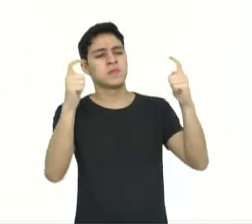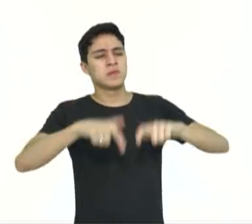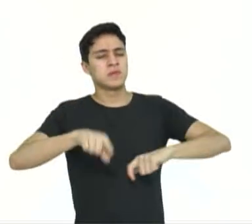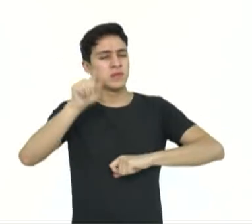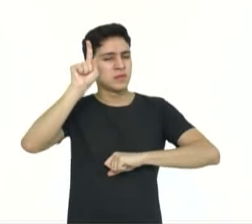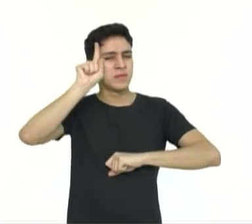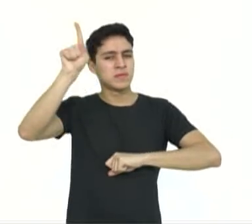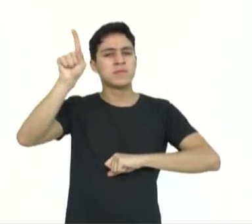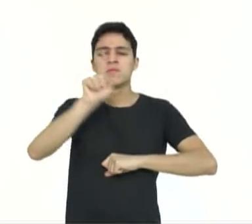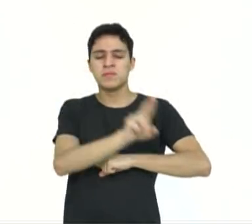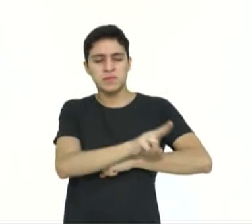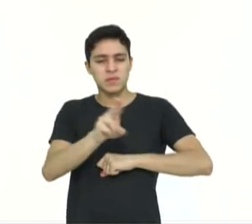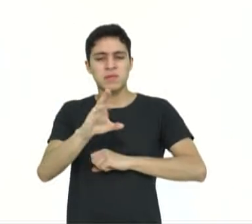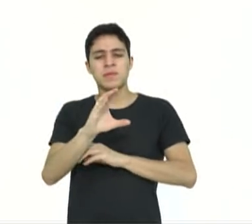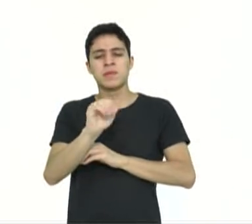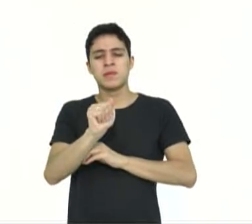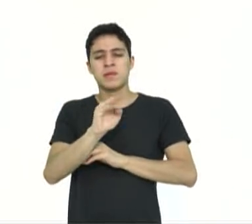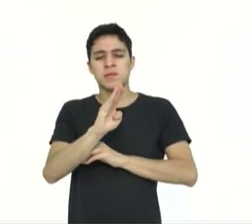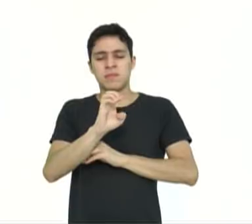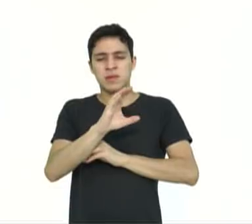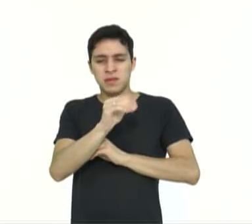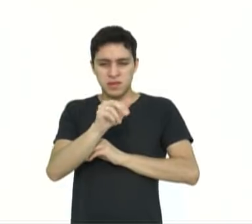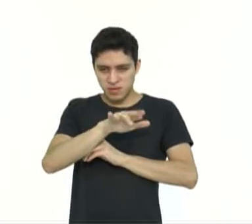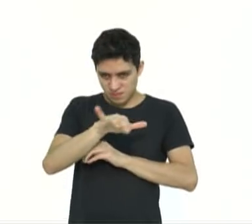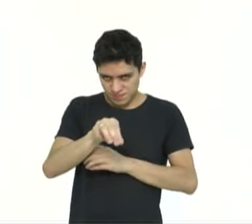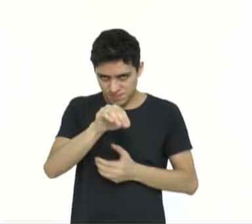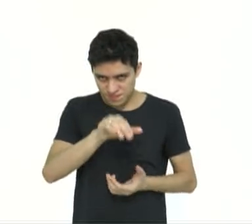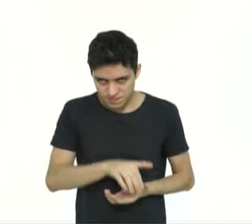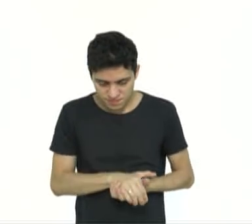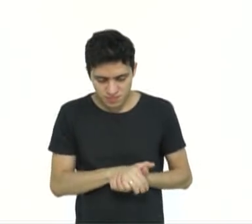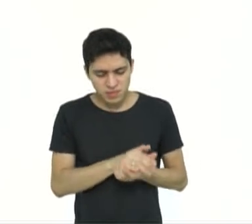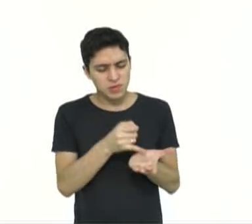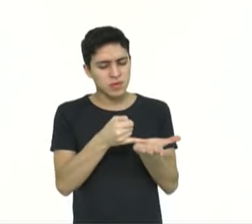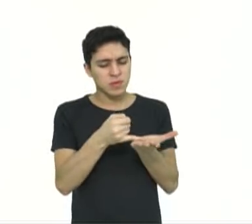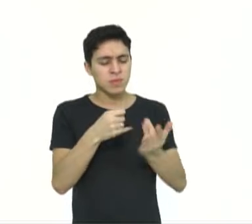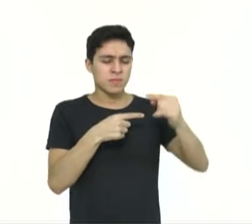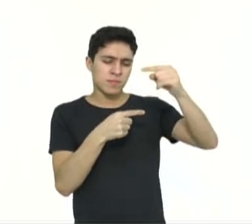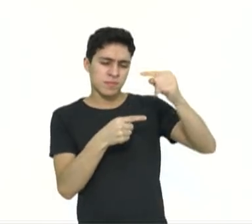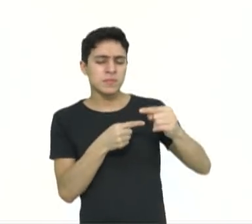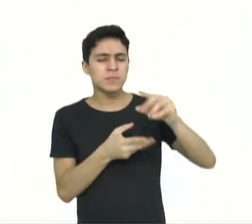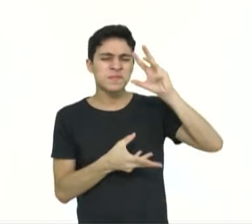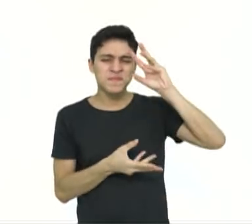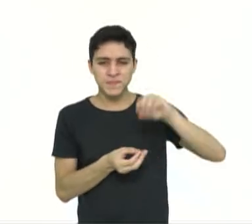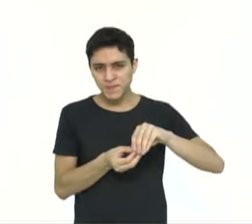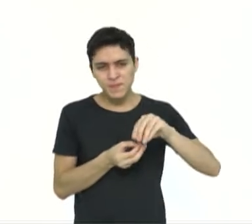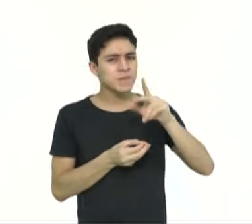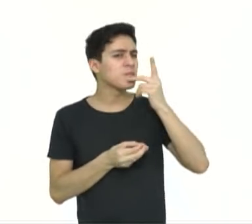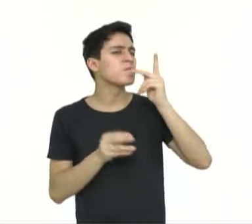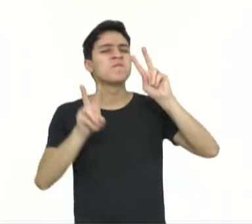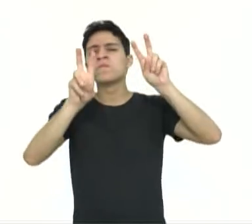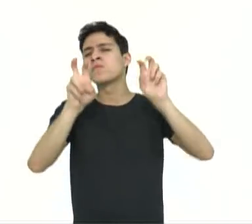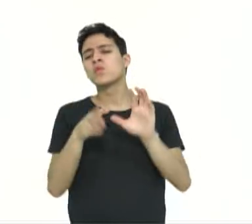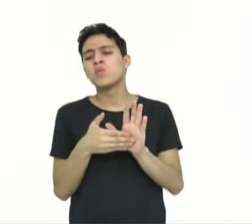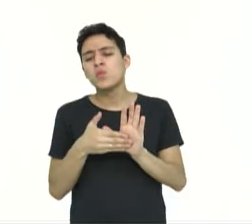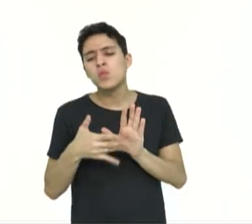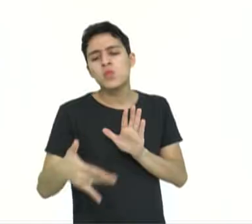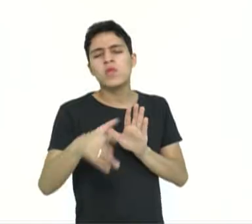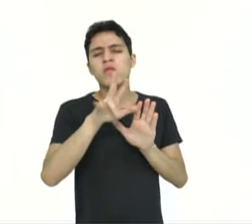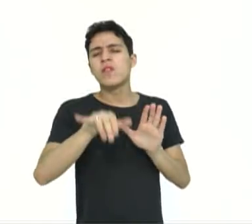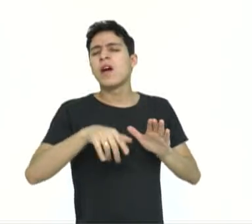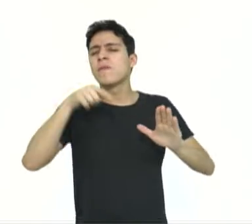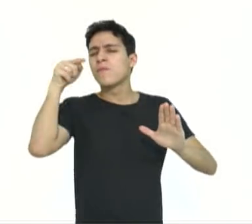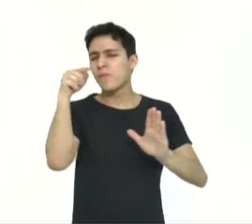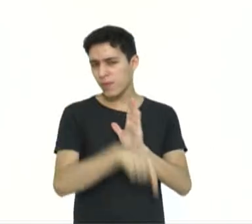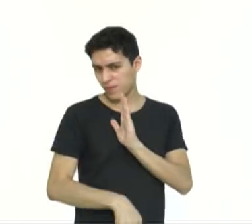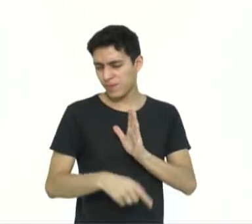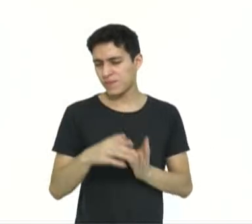data, chamado de cabeçalho. Introdução, pequeno trecho que aborda o assunto que será apresentado e